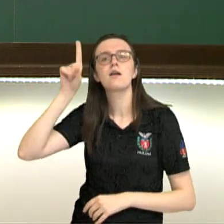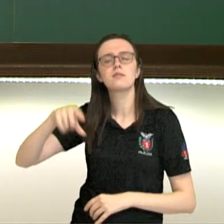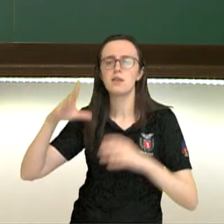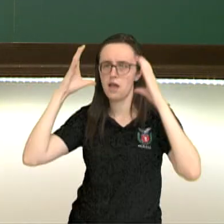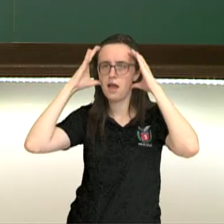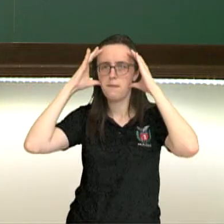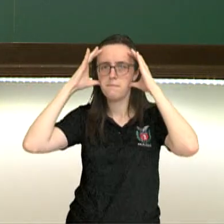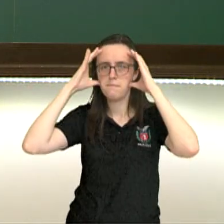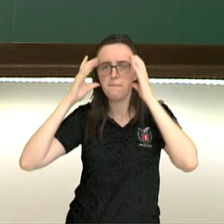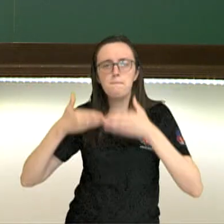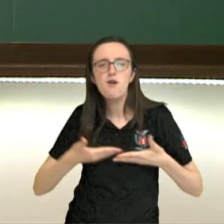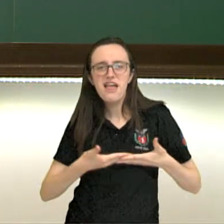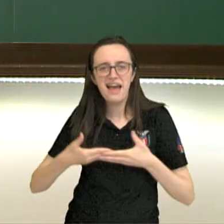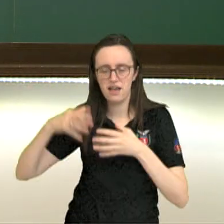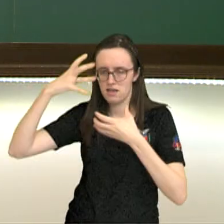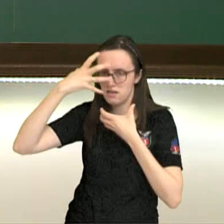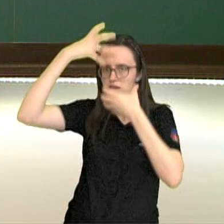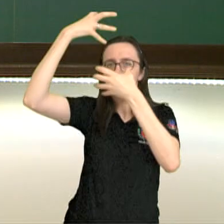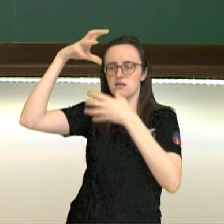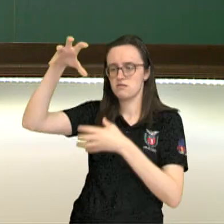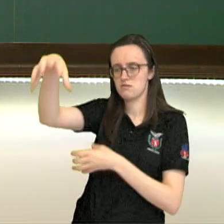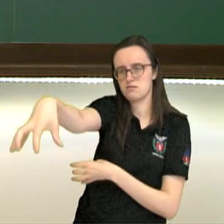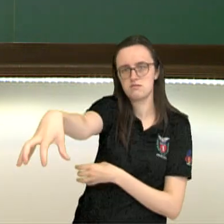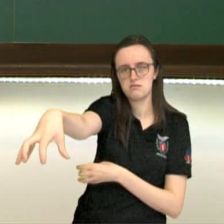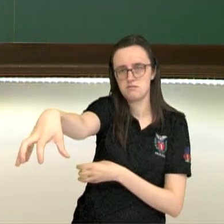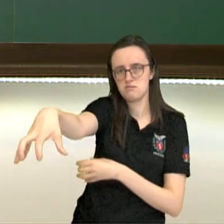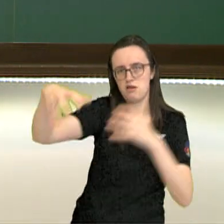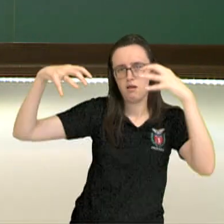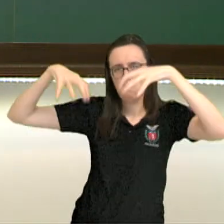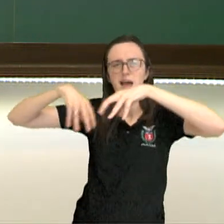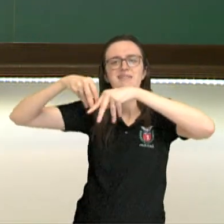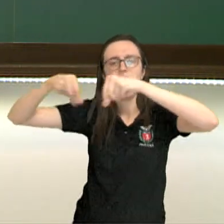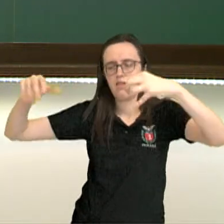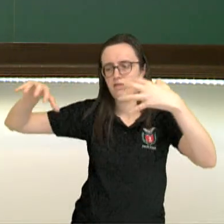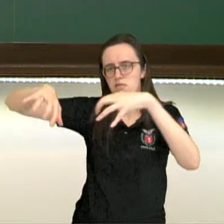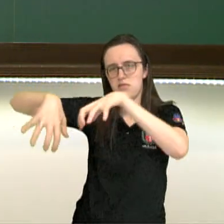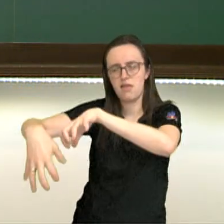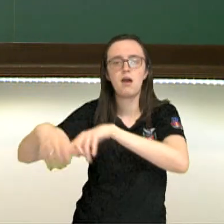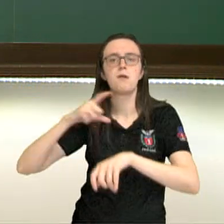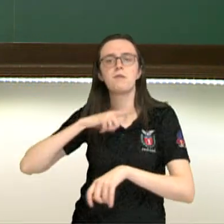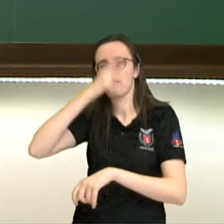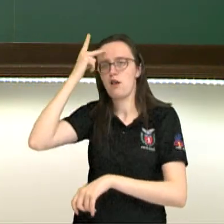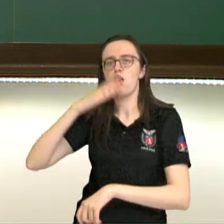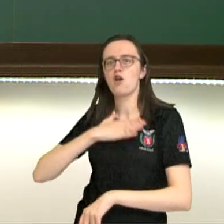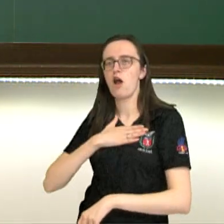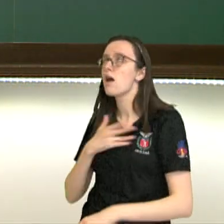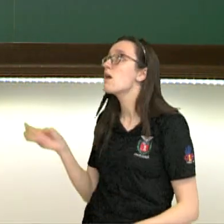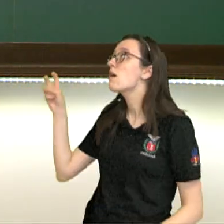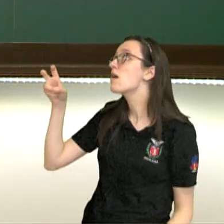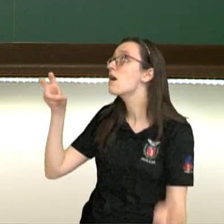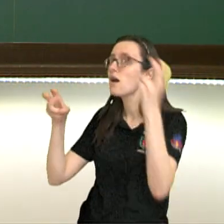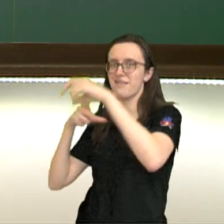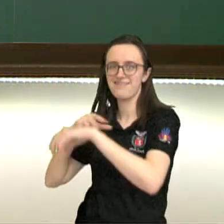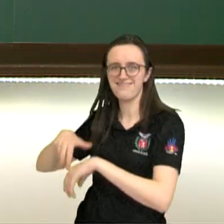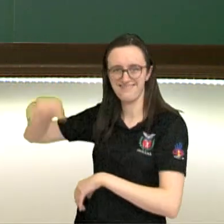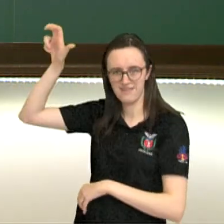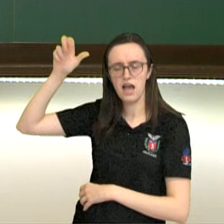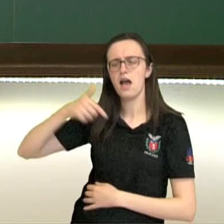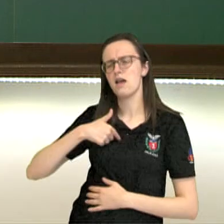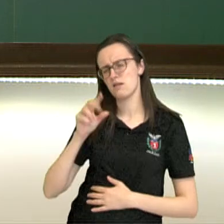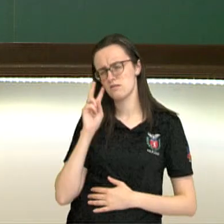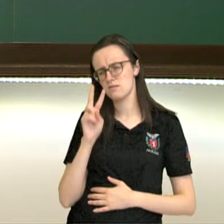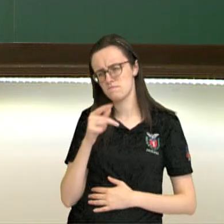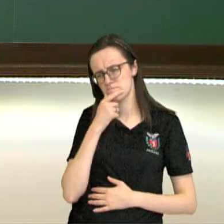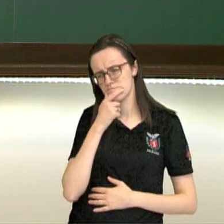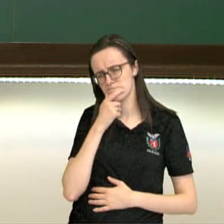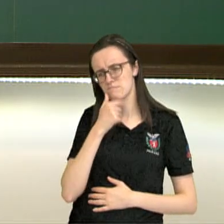boneca soterrada num dos locais onde eu passava. O pessoal por lá costuma praticar rapel. E aí, pessoal, ali também me veio o